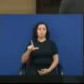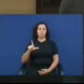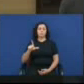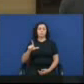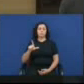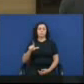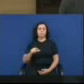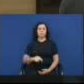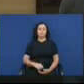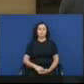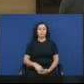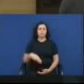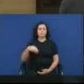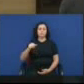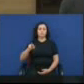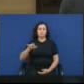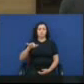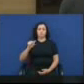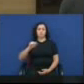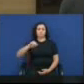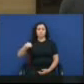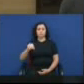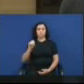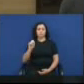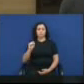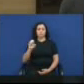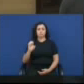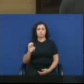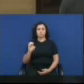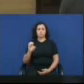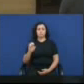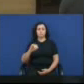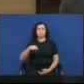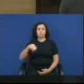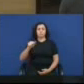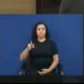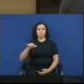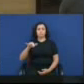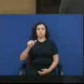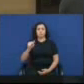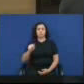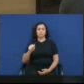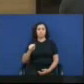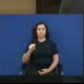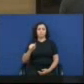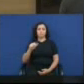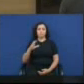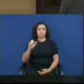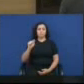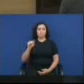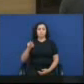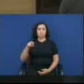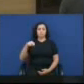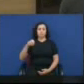Martiniano, Maria José da Silva, Maria Terezinha de Almeida